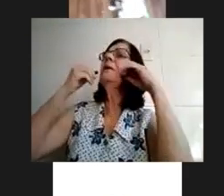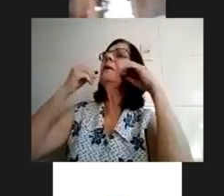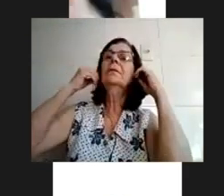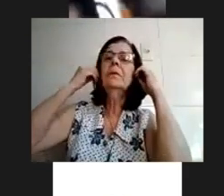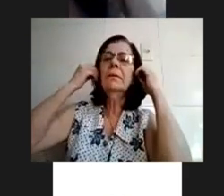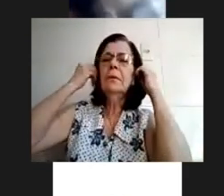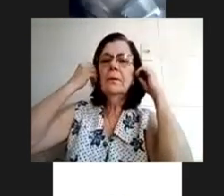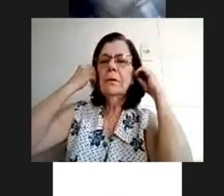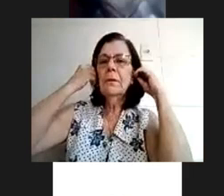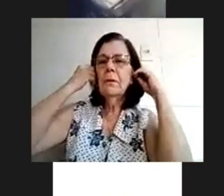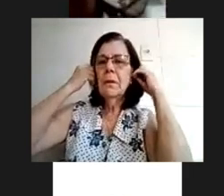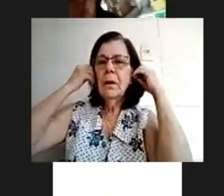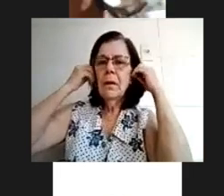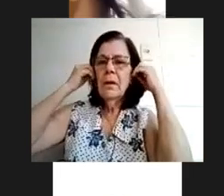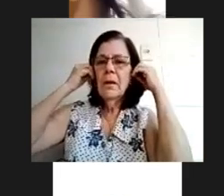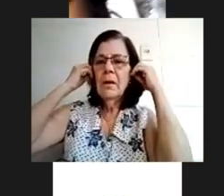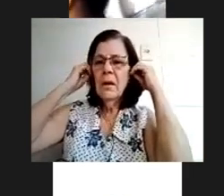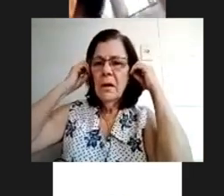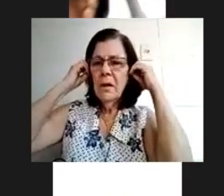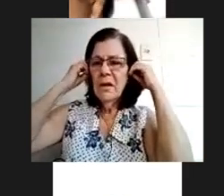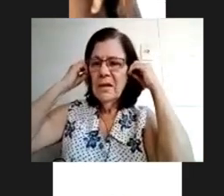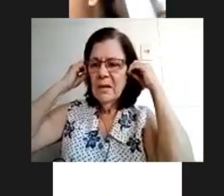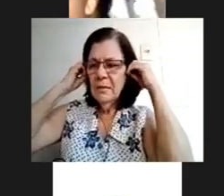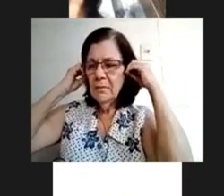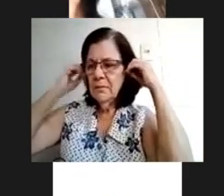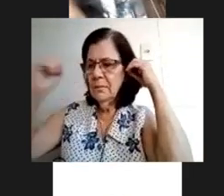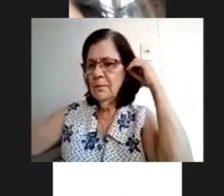eu não estou atendendo, mas eu tenho que faturar para o domingo. Tá?